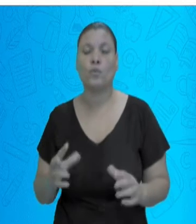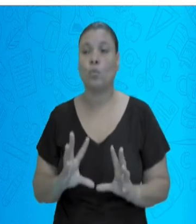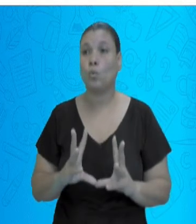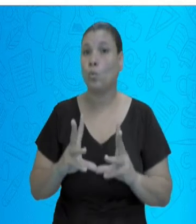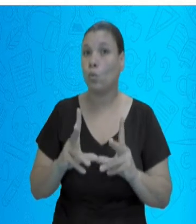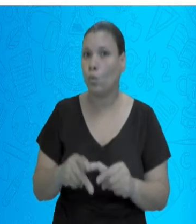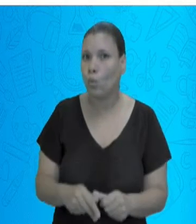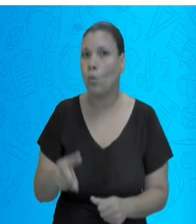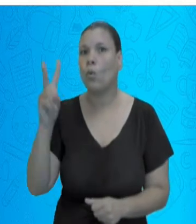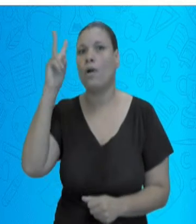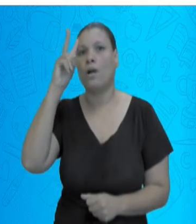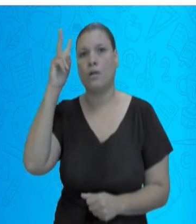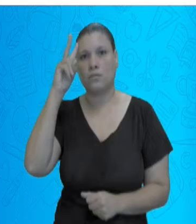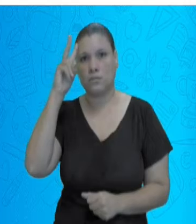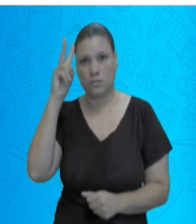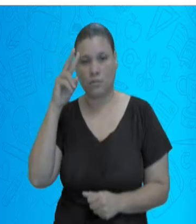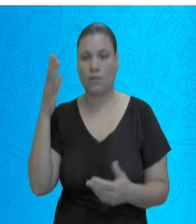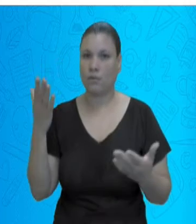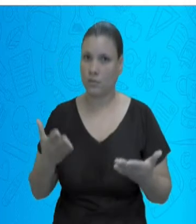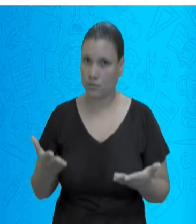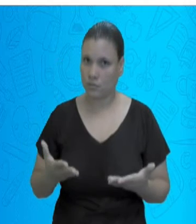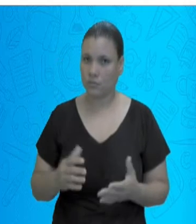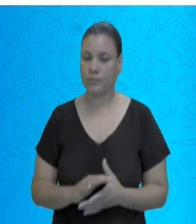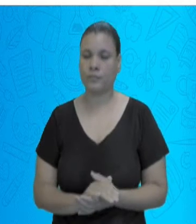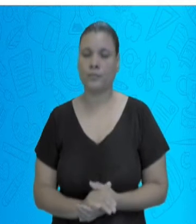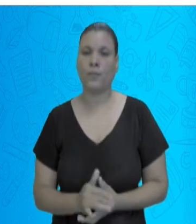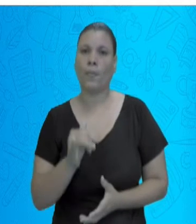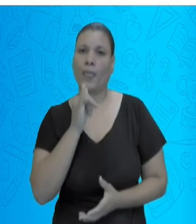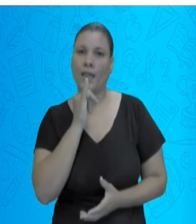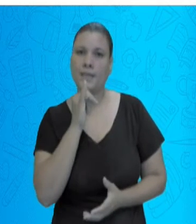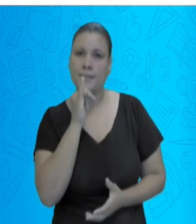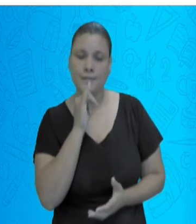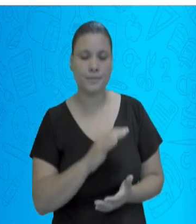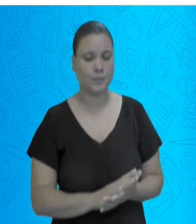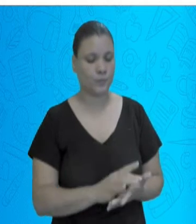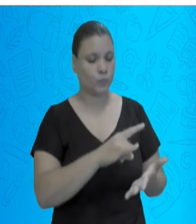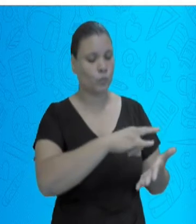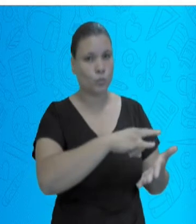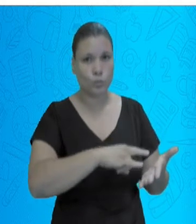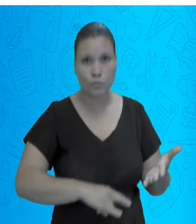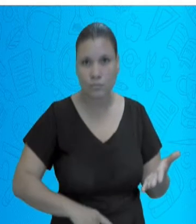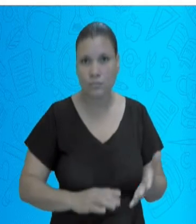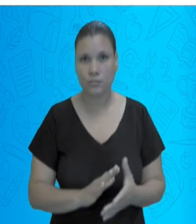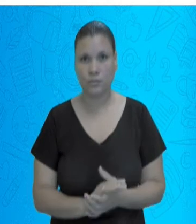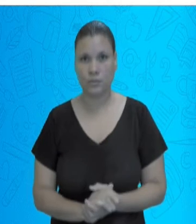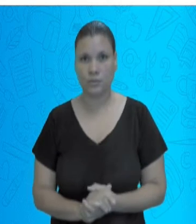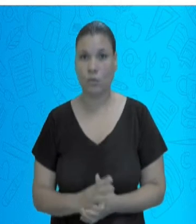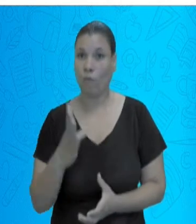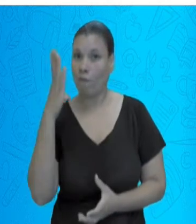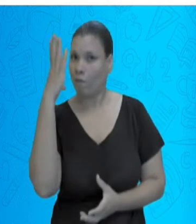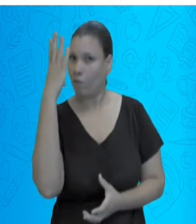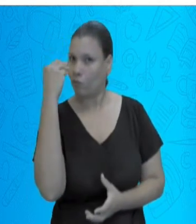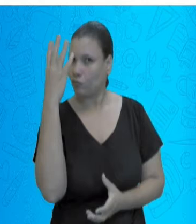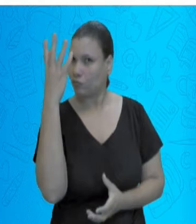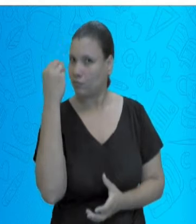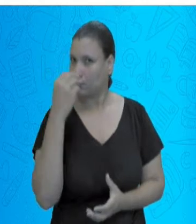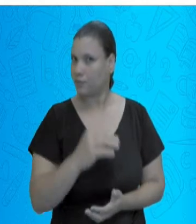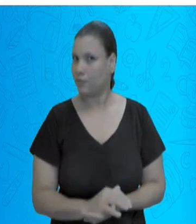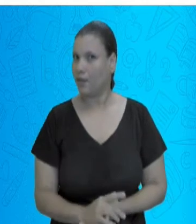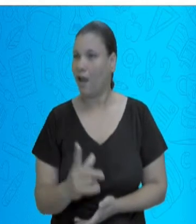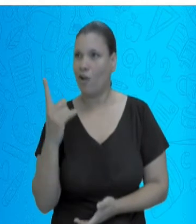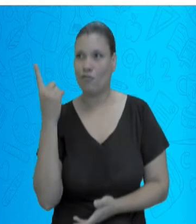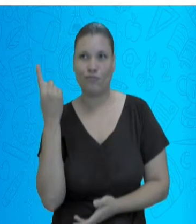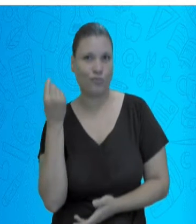história. São documentos, quadros, fotografias, tem moedas, coleção